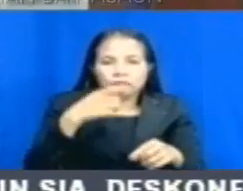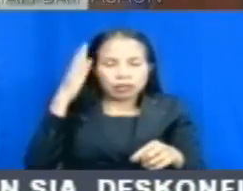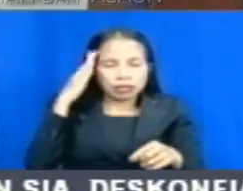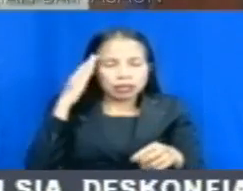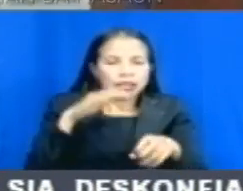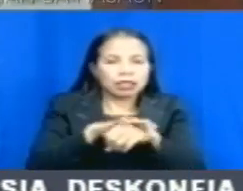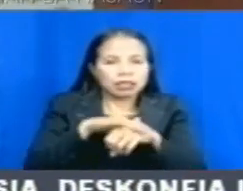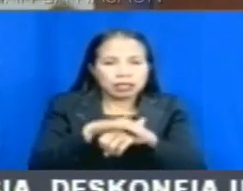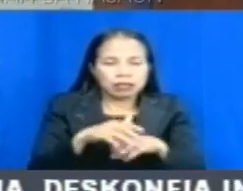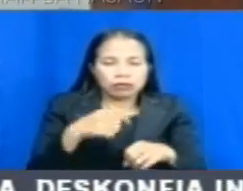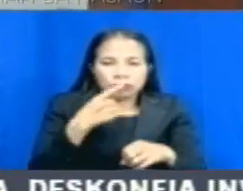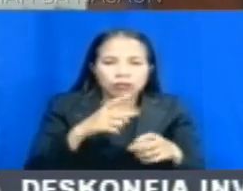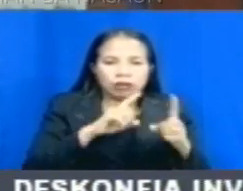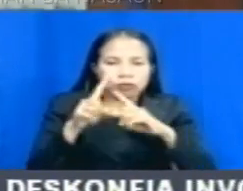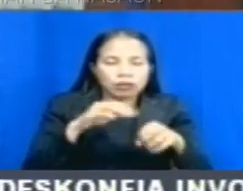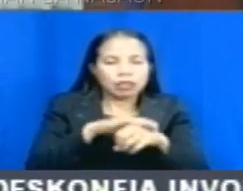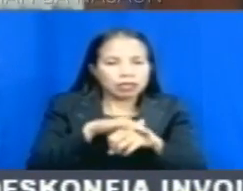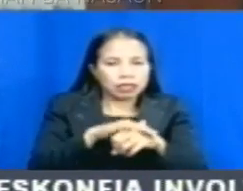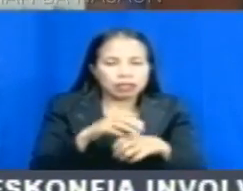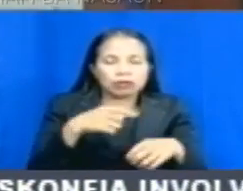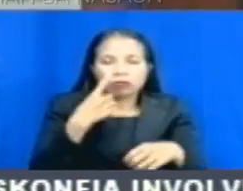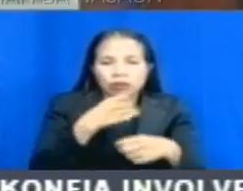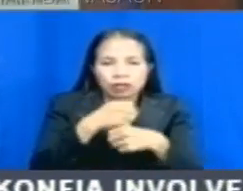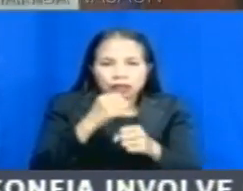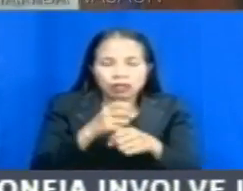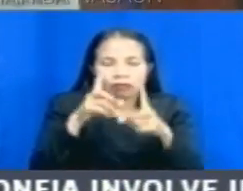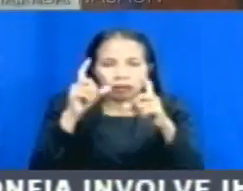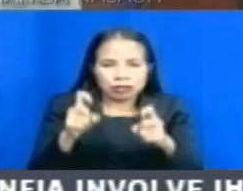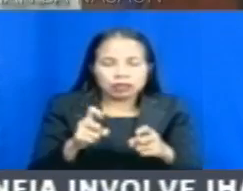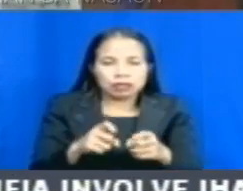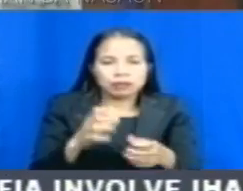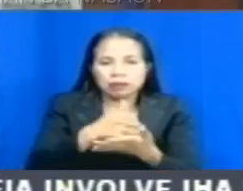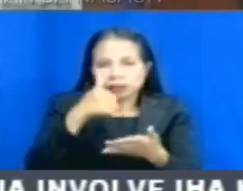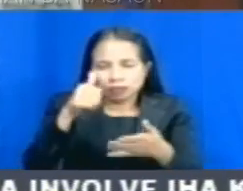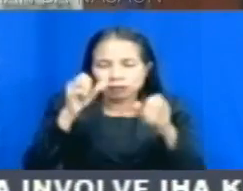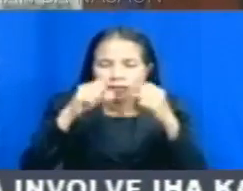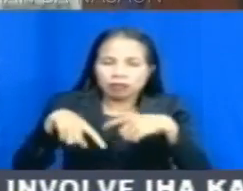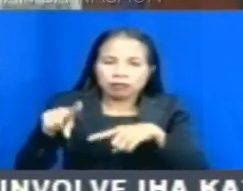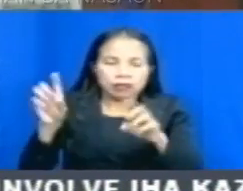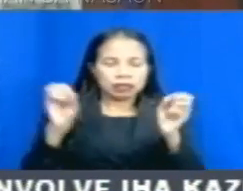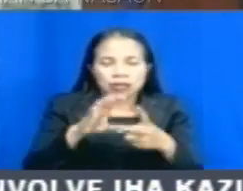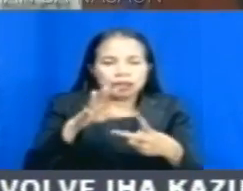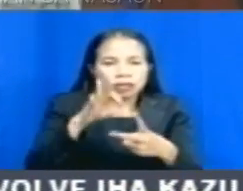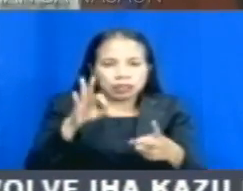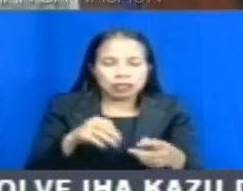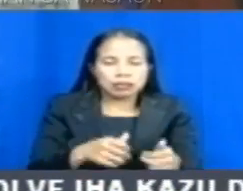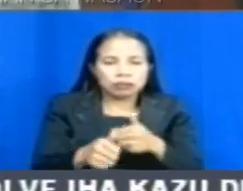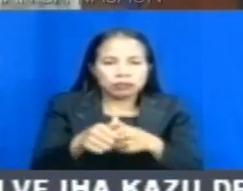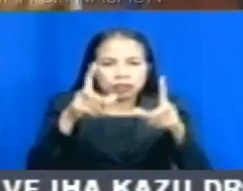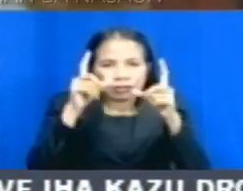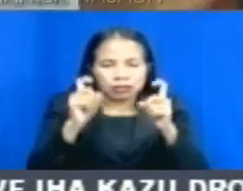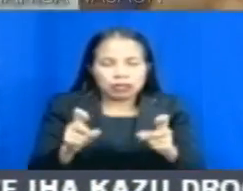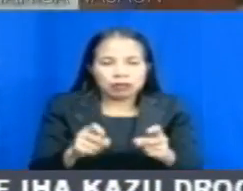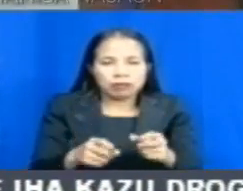inglês. Sema que lê inglês, sema que lê exame, lê uma pá. Ser la hilidetida, ser tu exame,